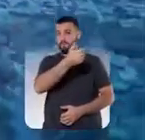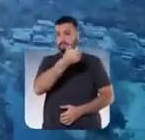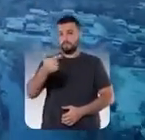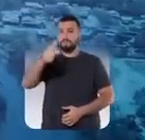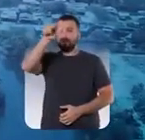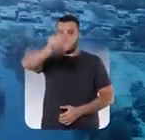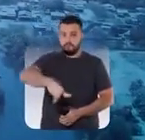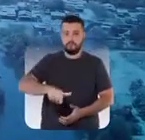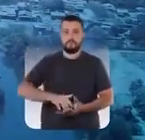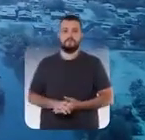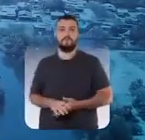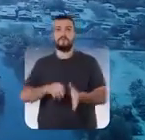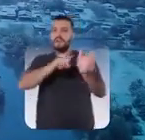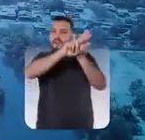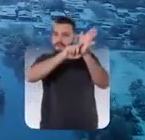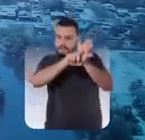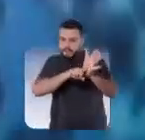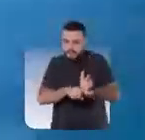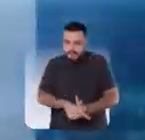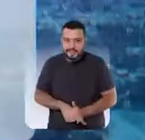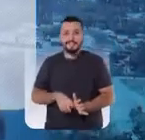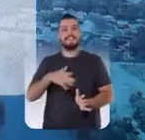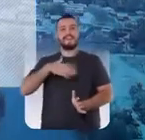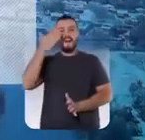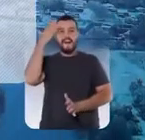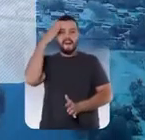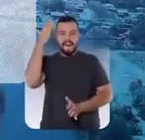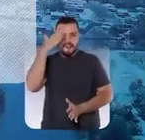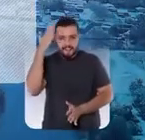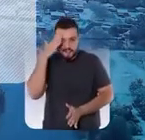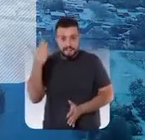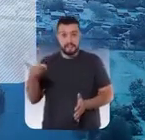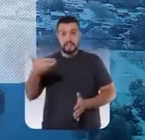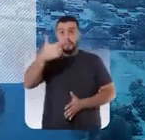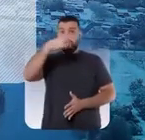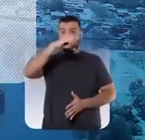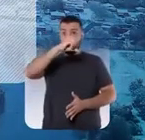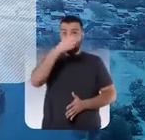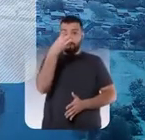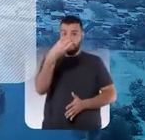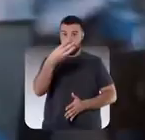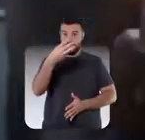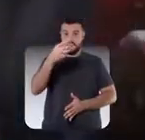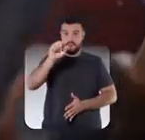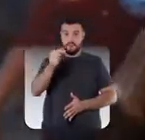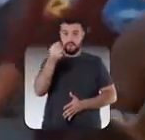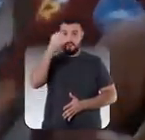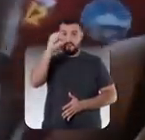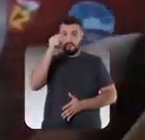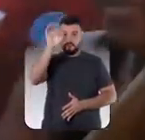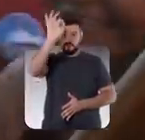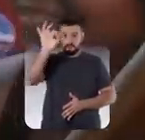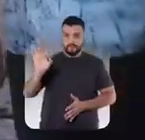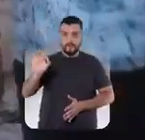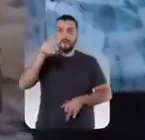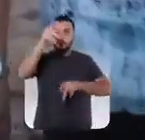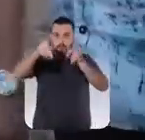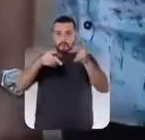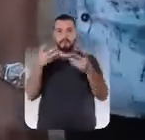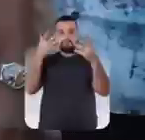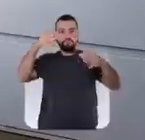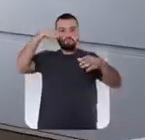novo. Pesquisa comprova o que todos já sabem. Com 93,8% dos votos, o povo mostra